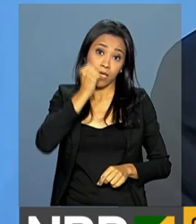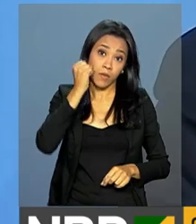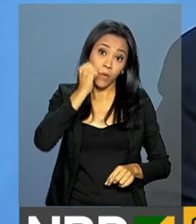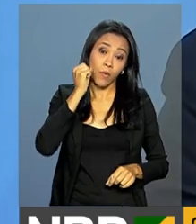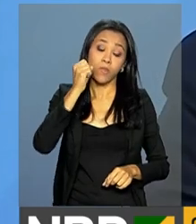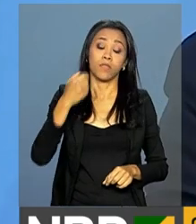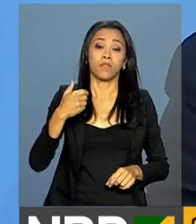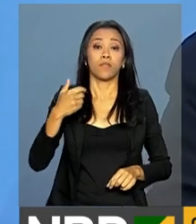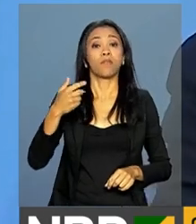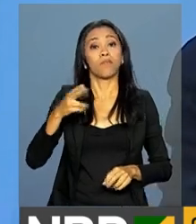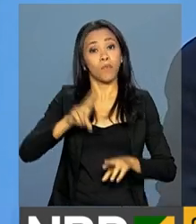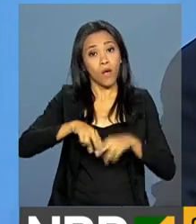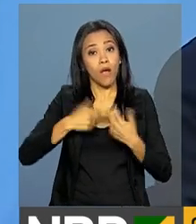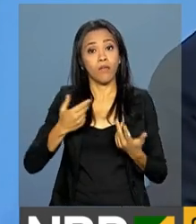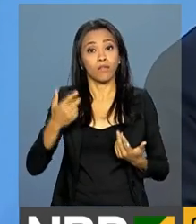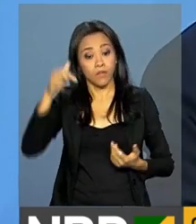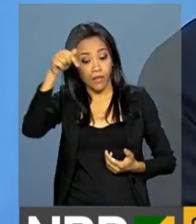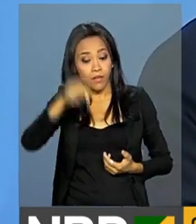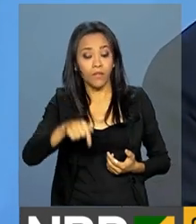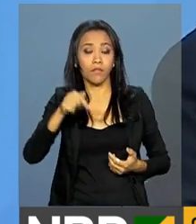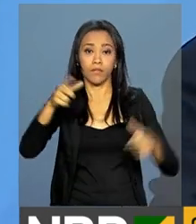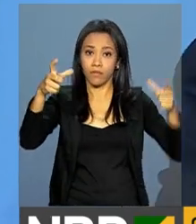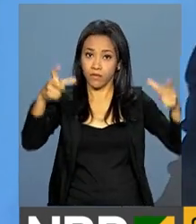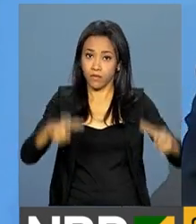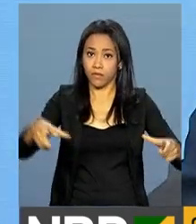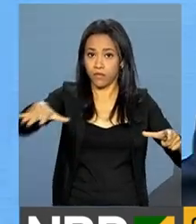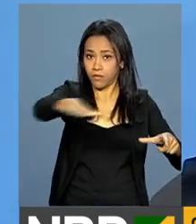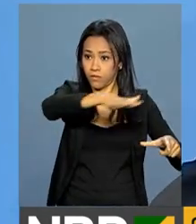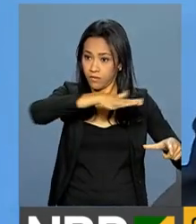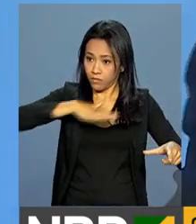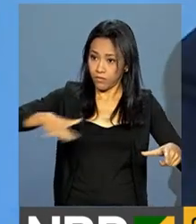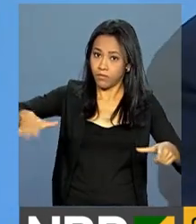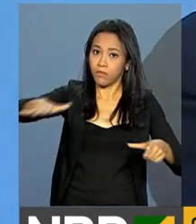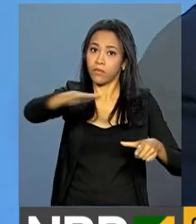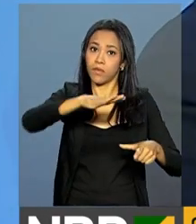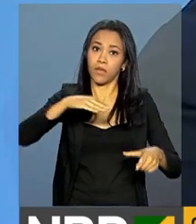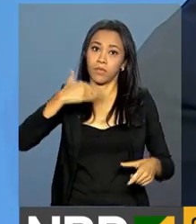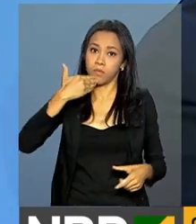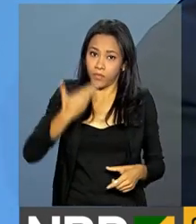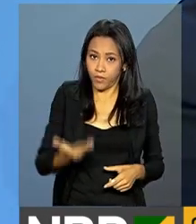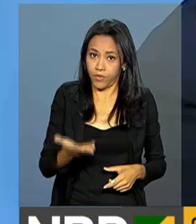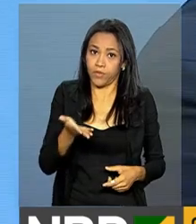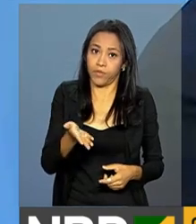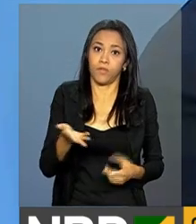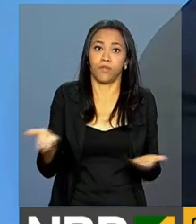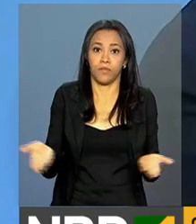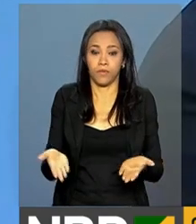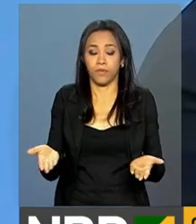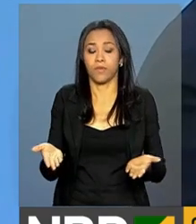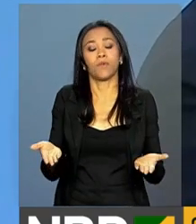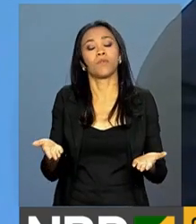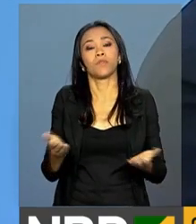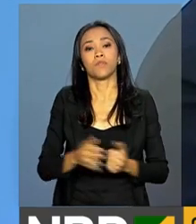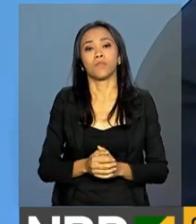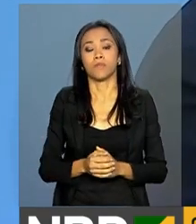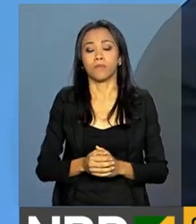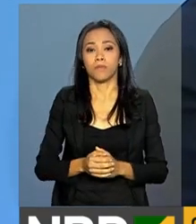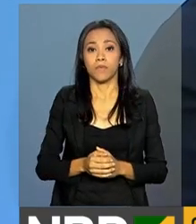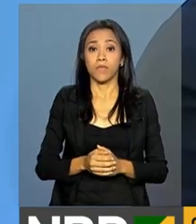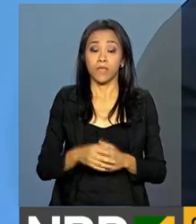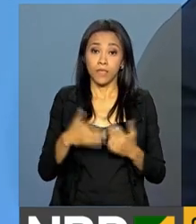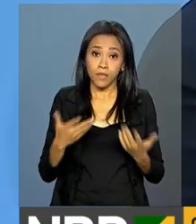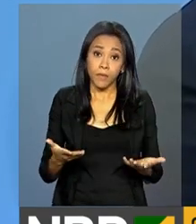a este episódio, a este acontecimento, Dom Alberto, que nós estamos comemorando no dia de hoje.